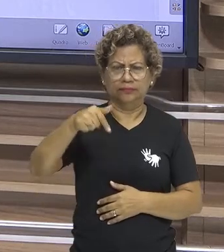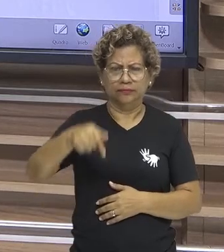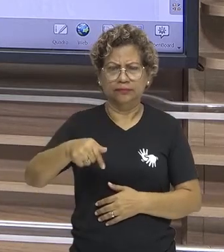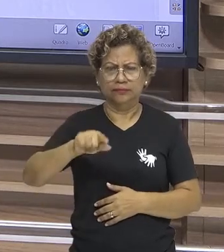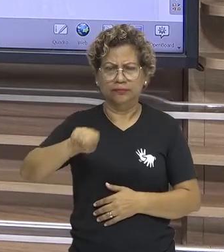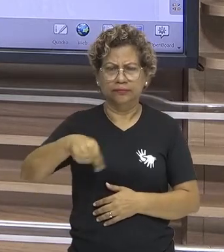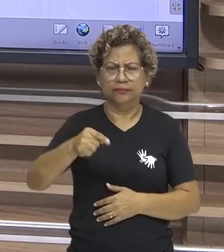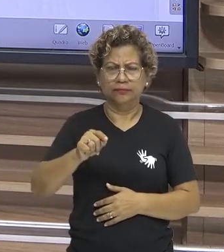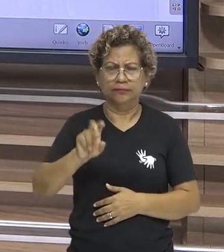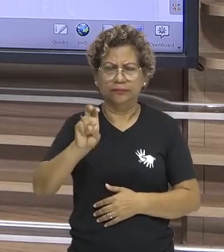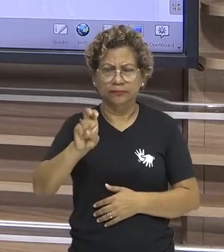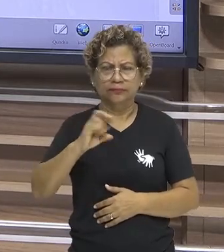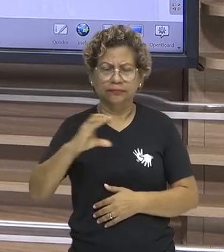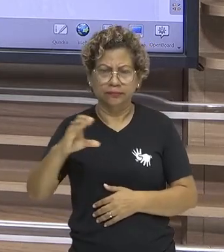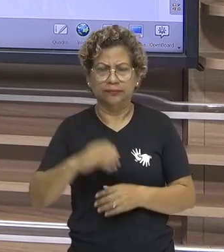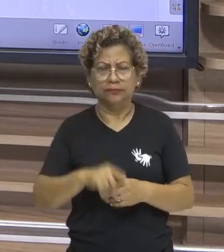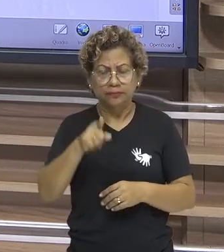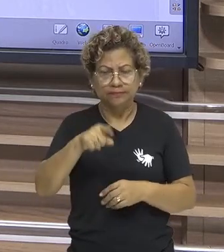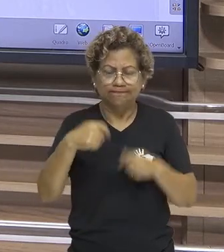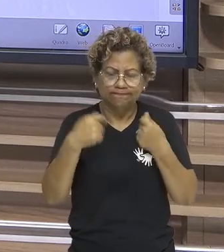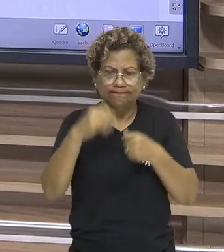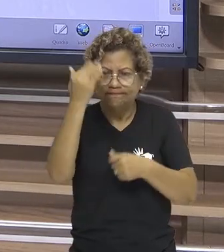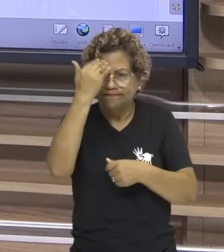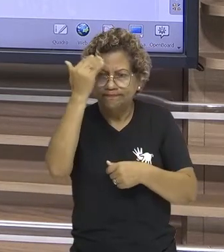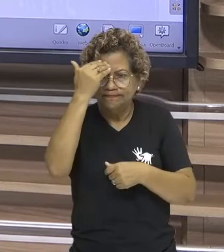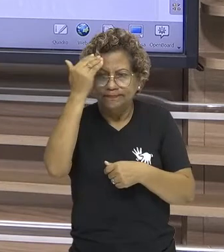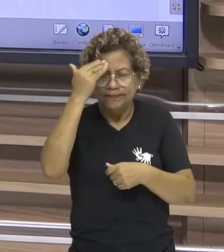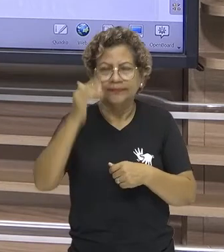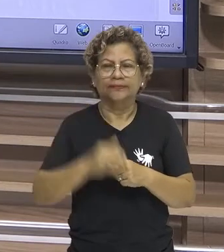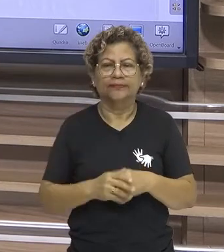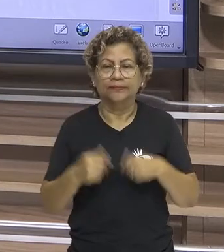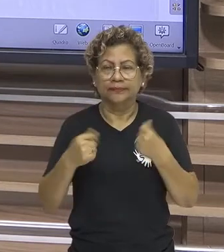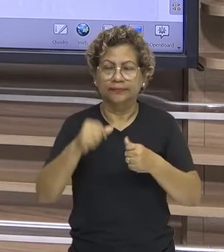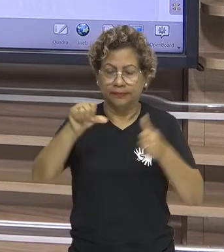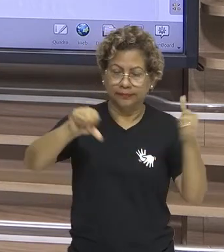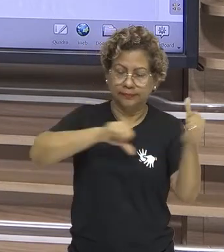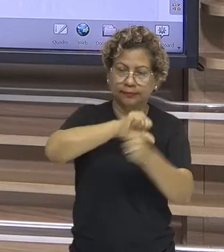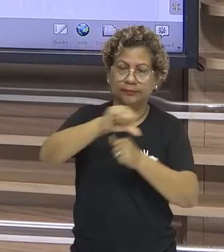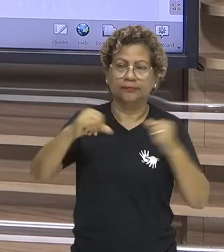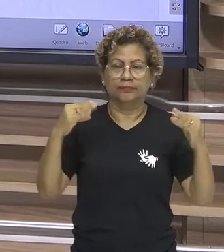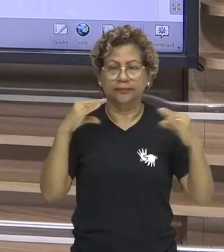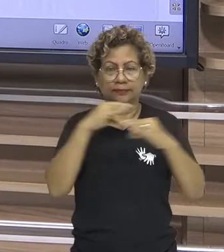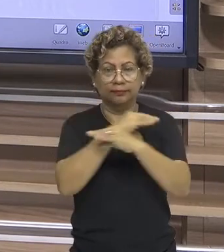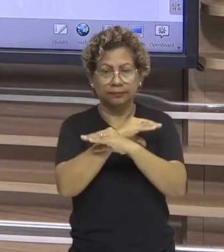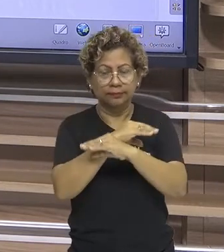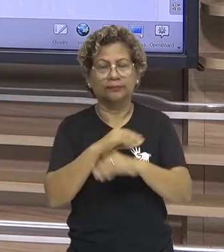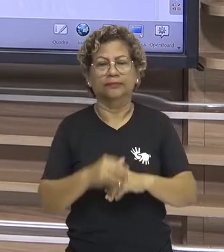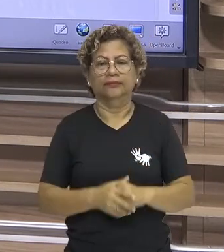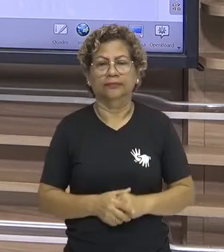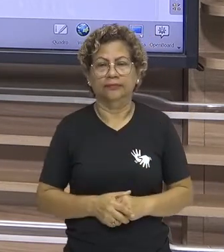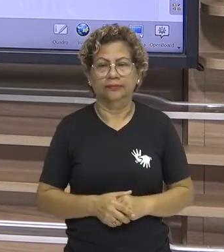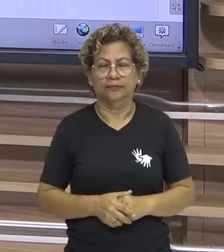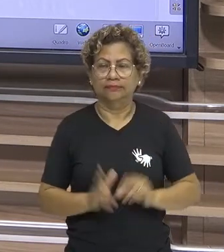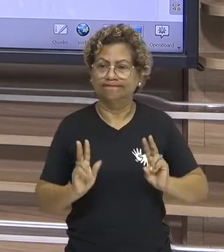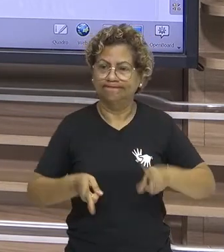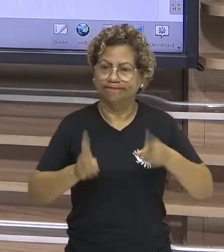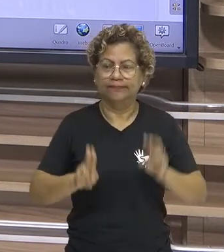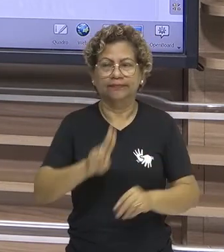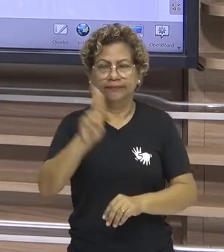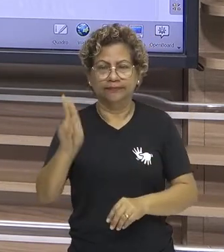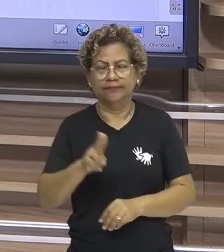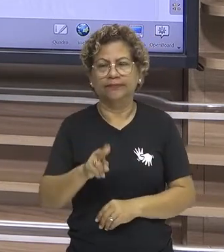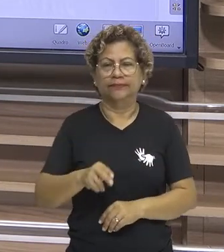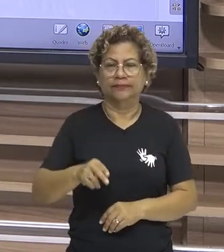você entender que existem aí essas trocas de calor. E agora nós vamos sempre aplicar